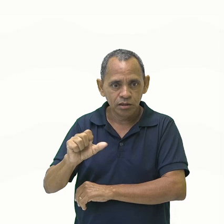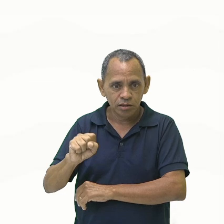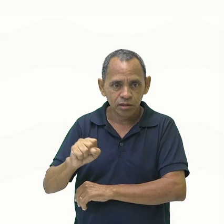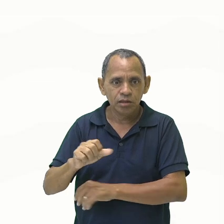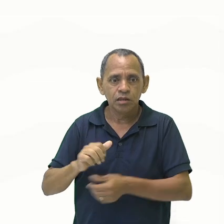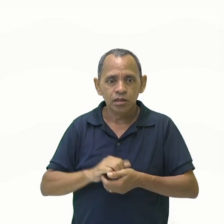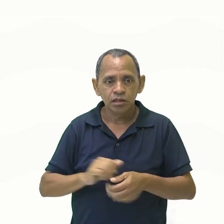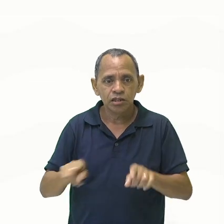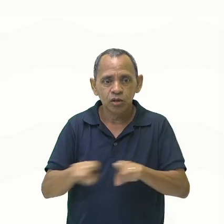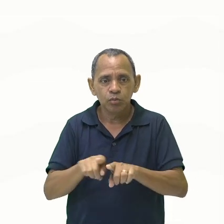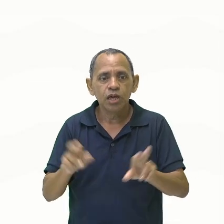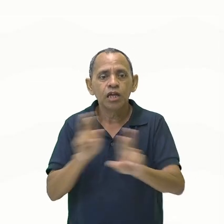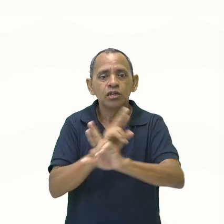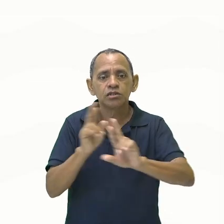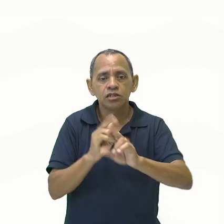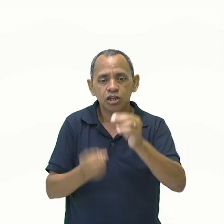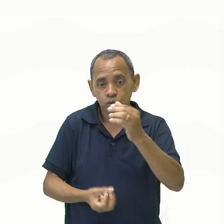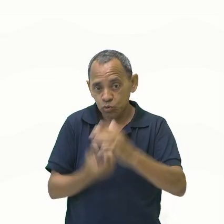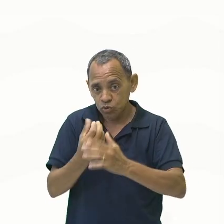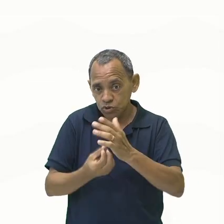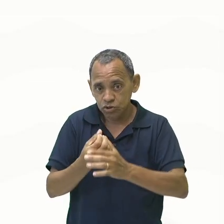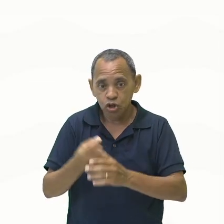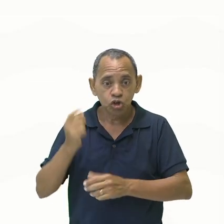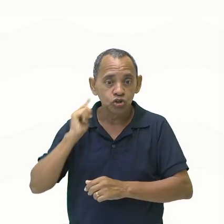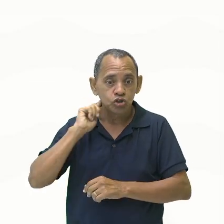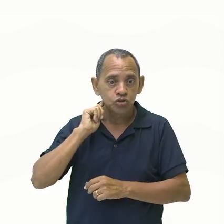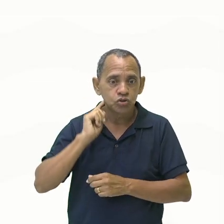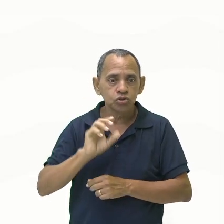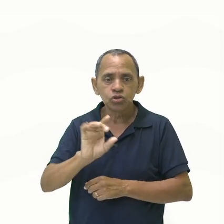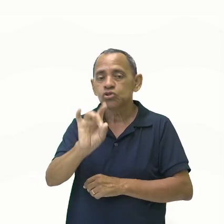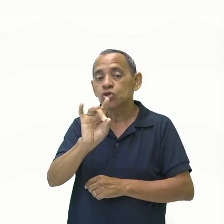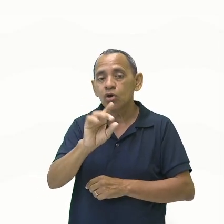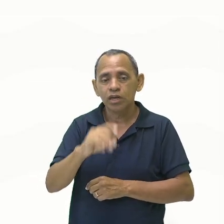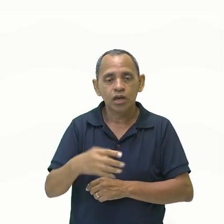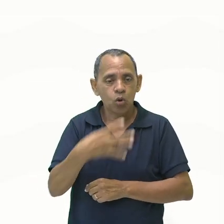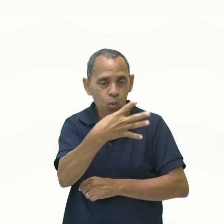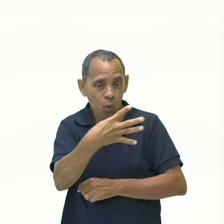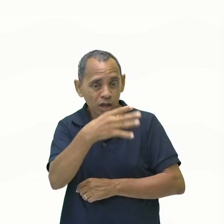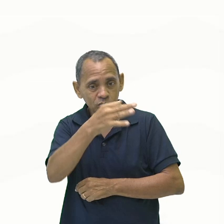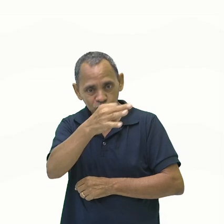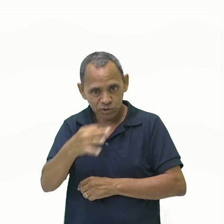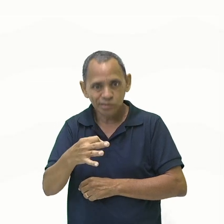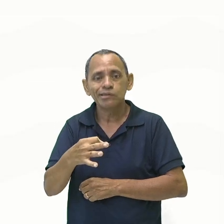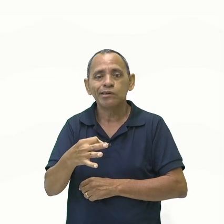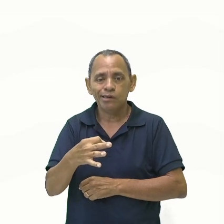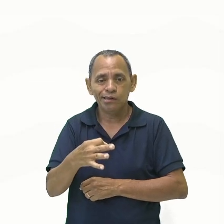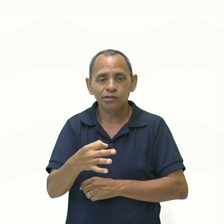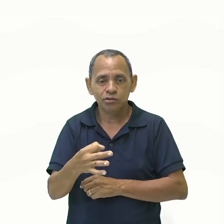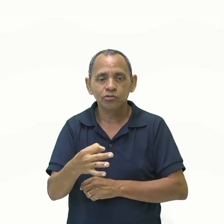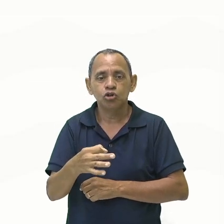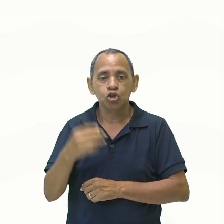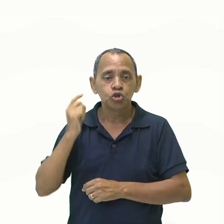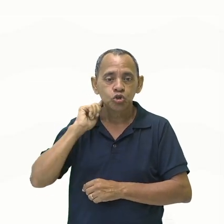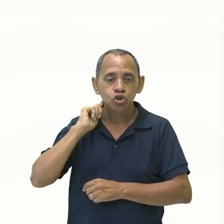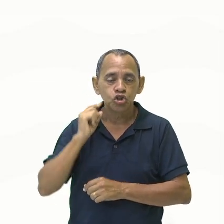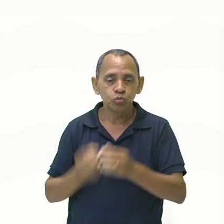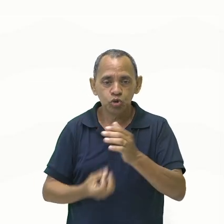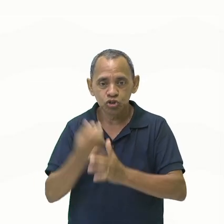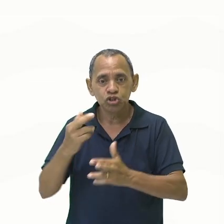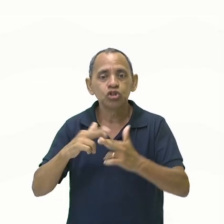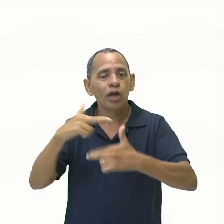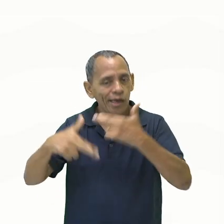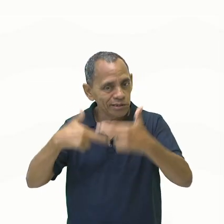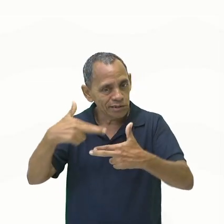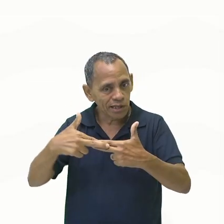de lixo, apenas 4% desse material, desse lixo produzido aqui no Brasil, é reciclado. É pouca coisa, né,